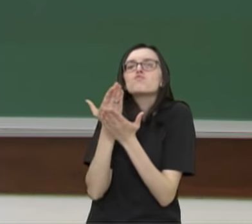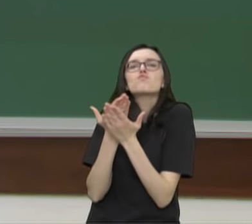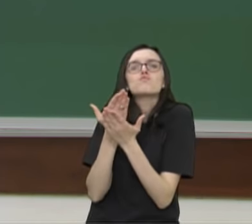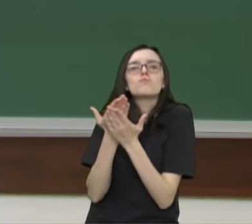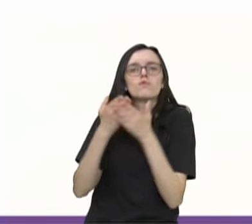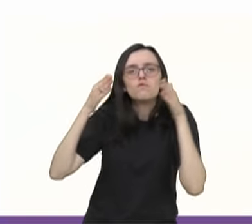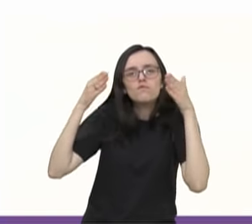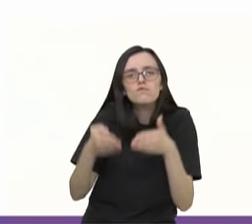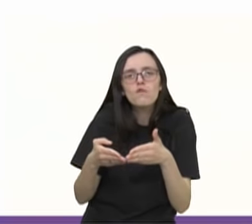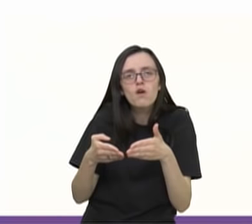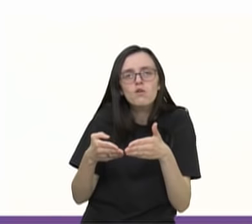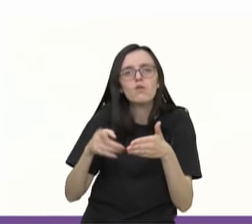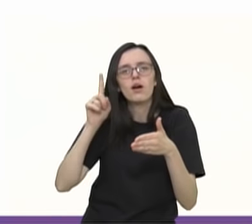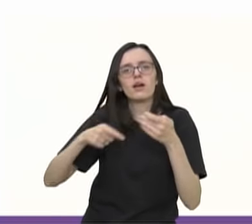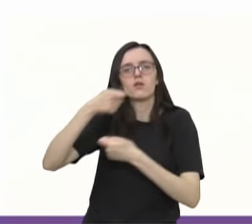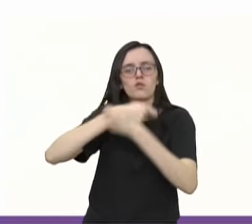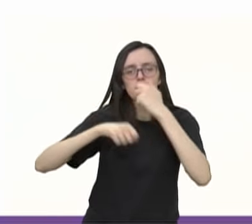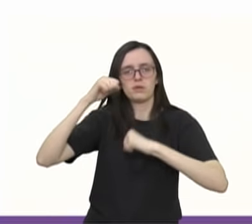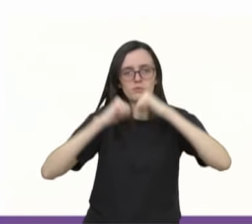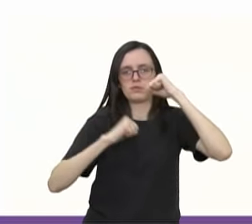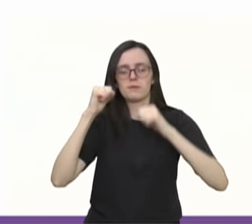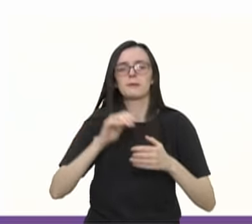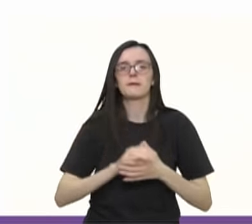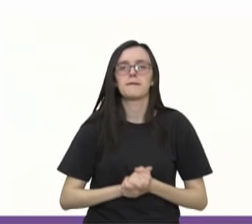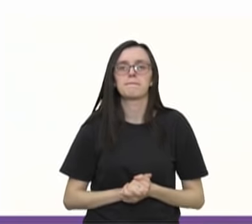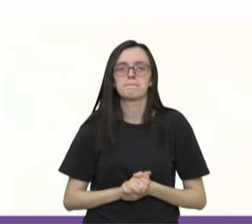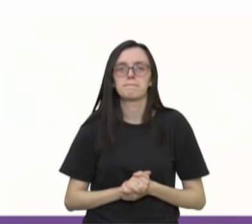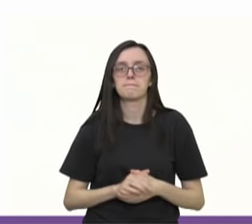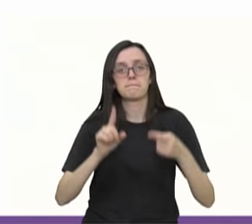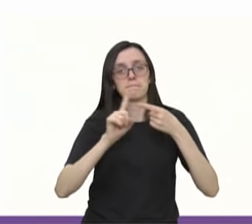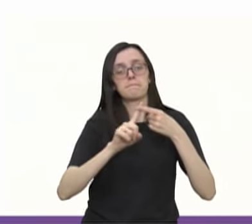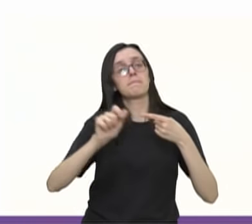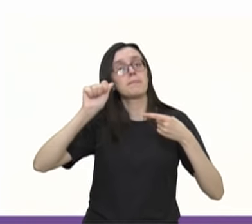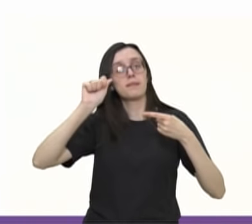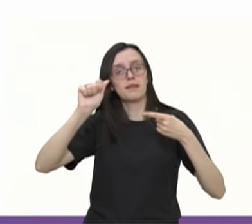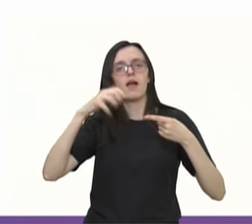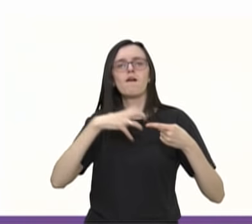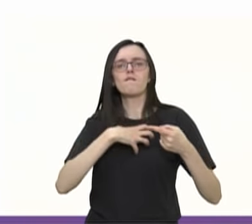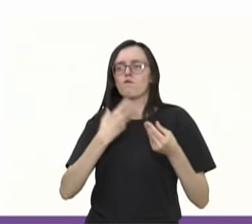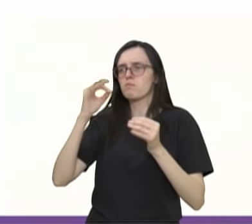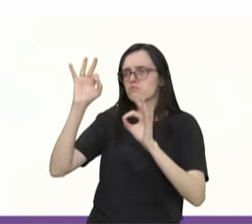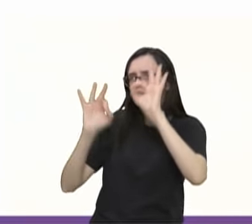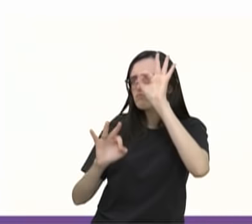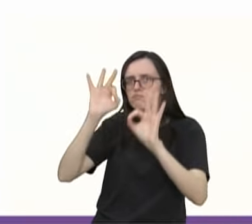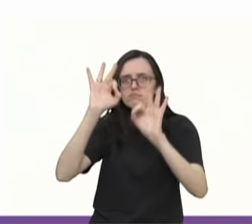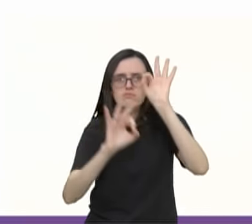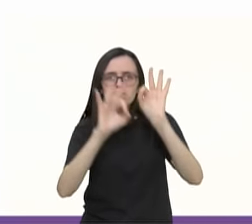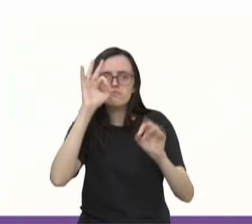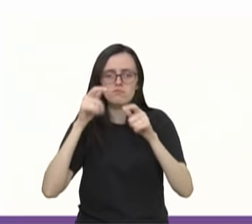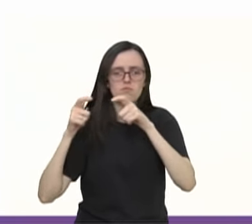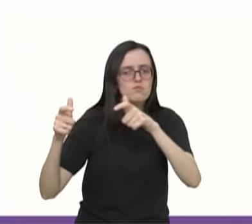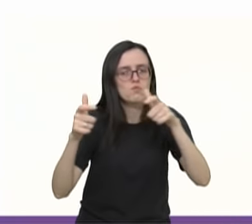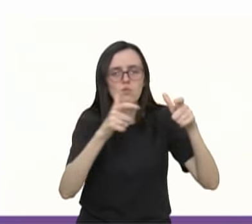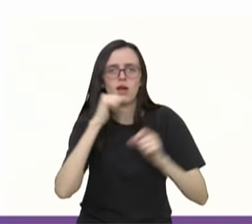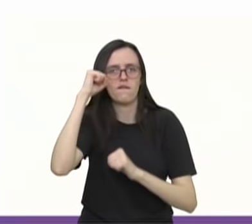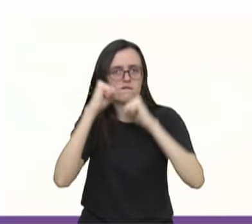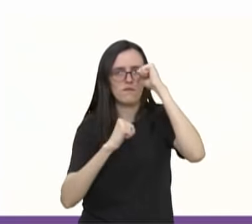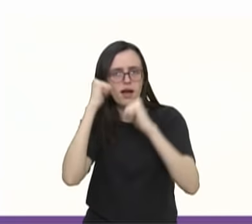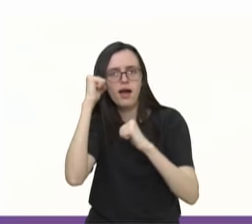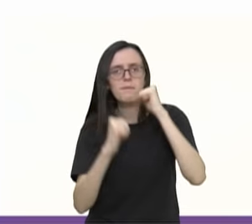industrial letra a a dinâmica econômica das indústrias a forma de organização de espacialização